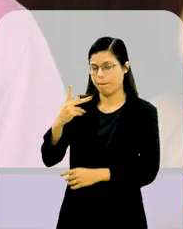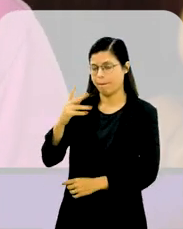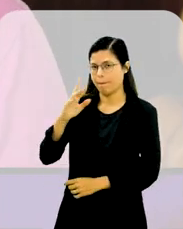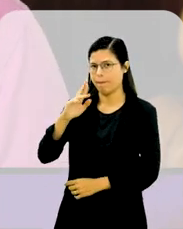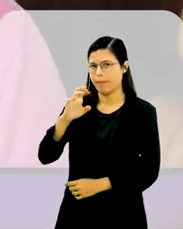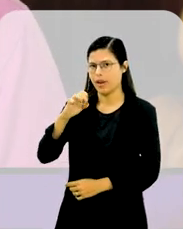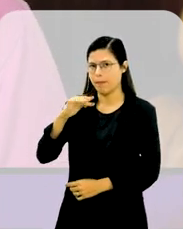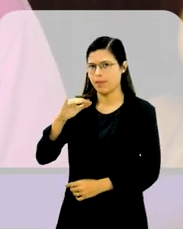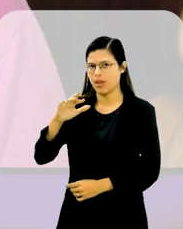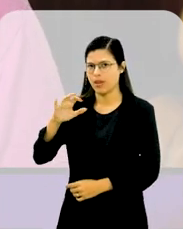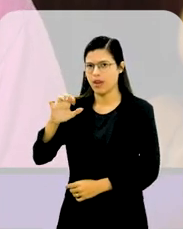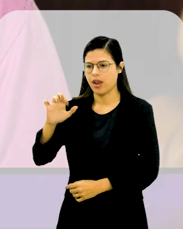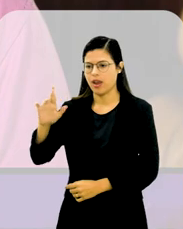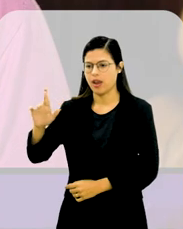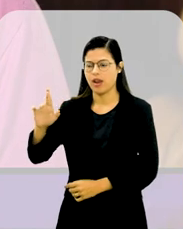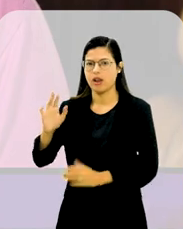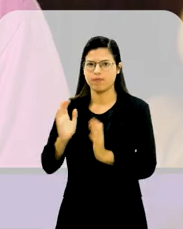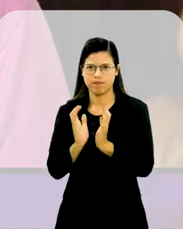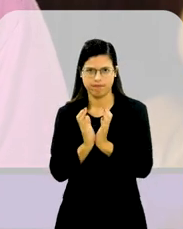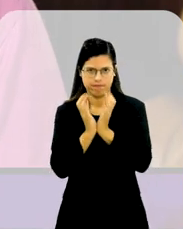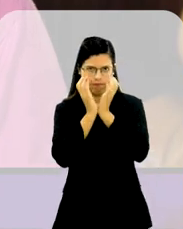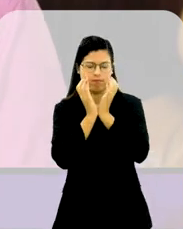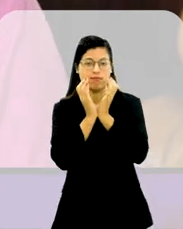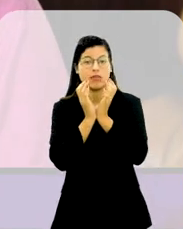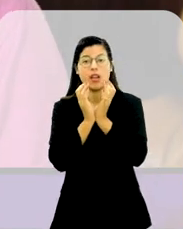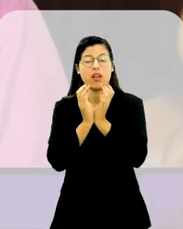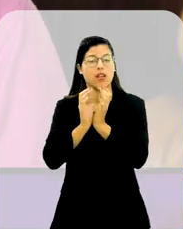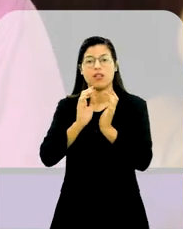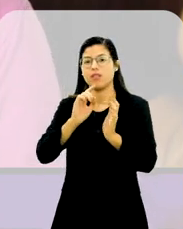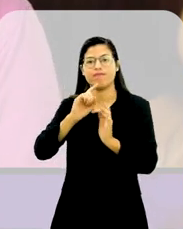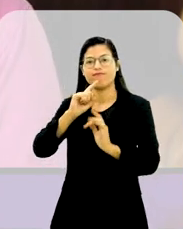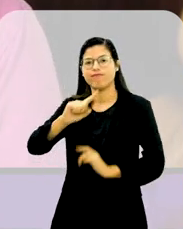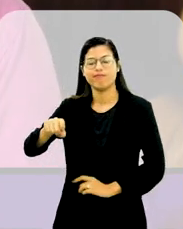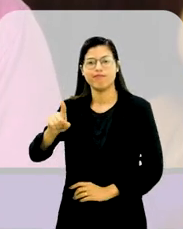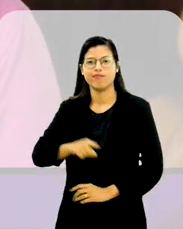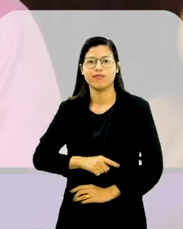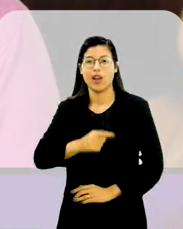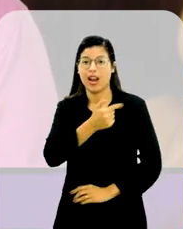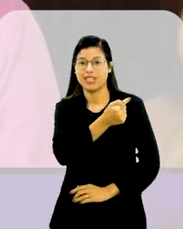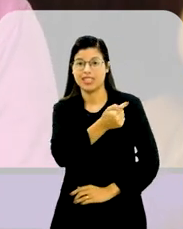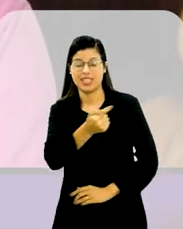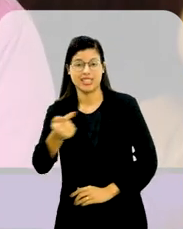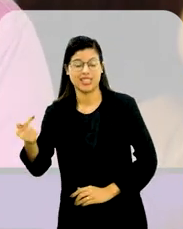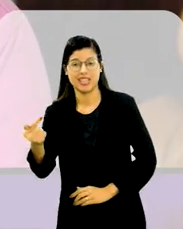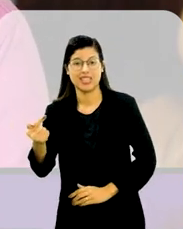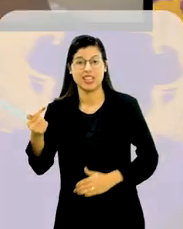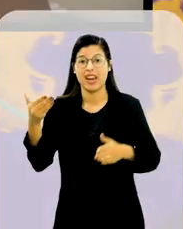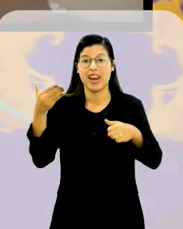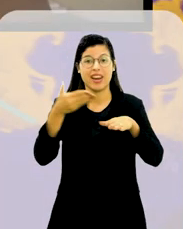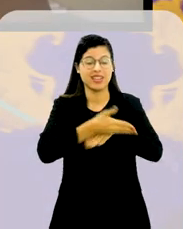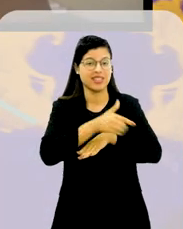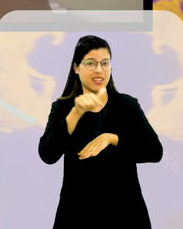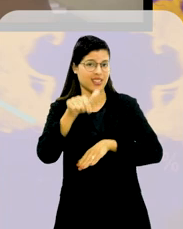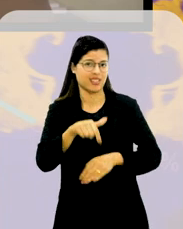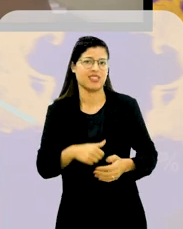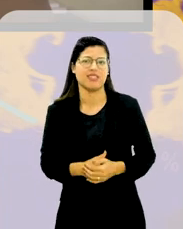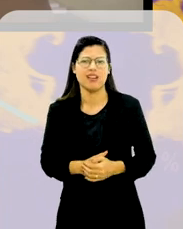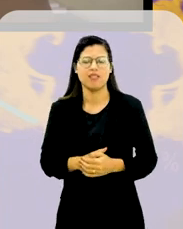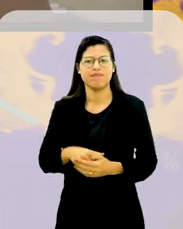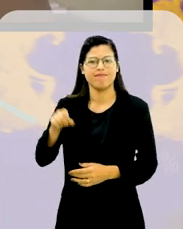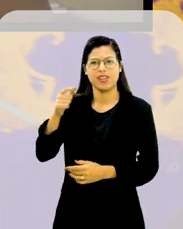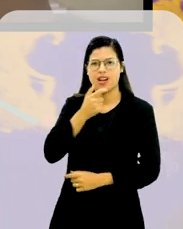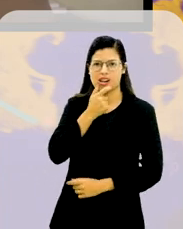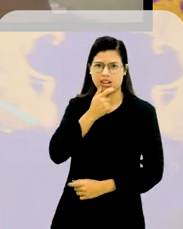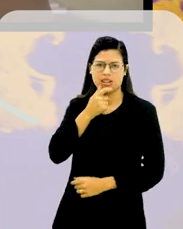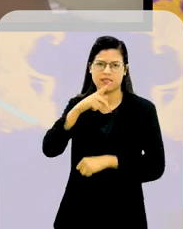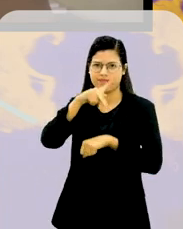league o Everton por exemplo a Premier League vetou que a 777 patas entrasse lá no Everton